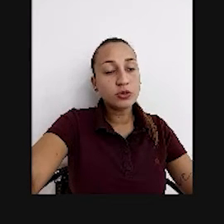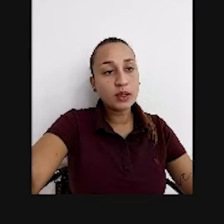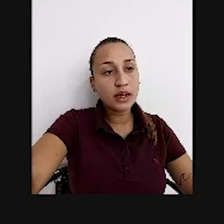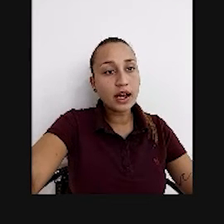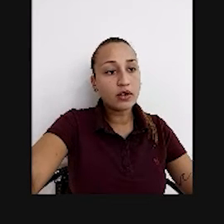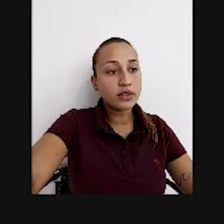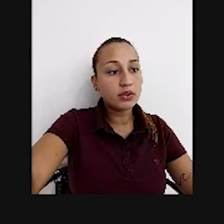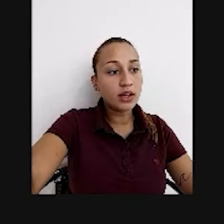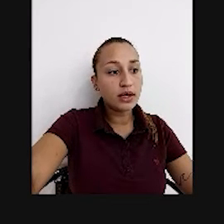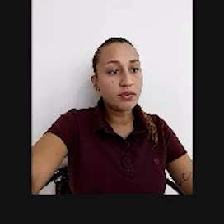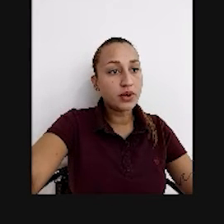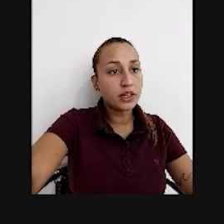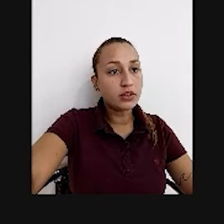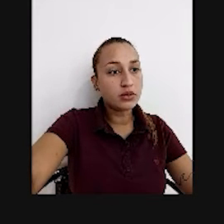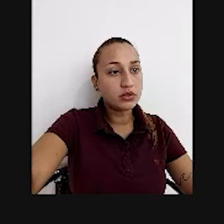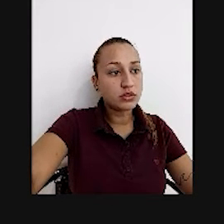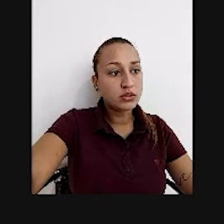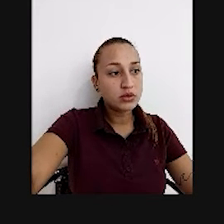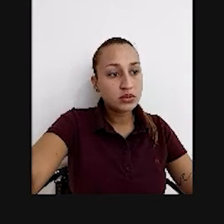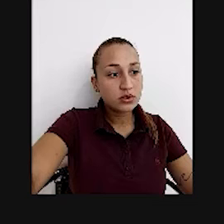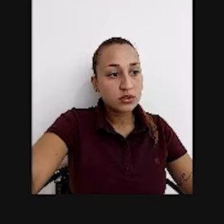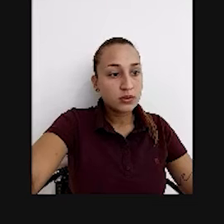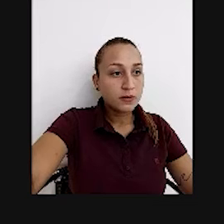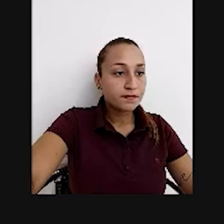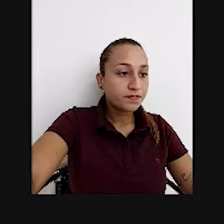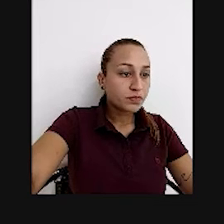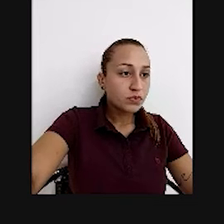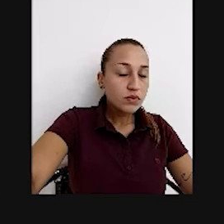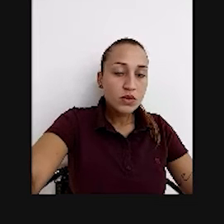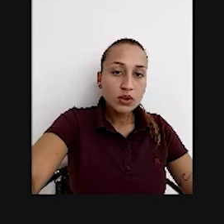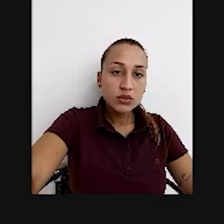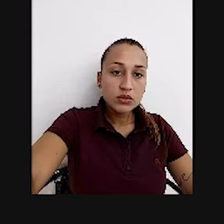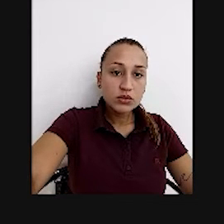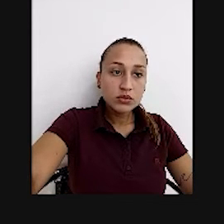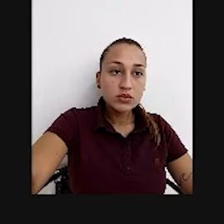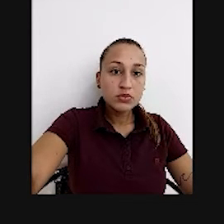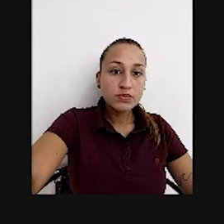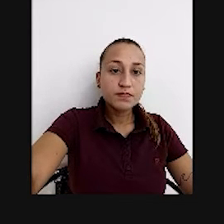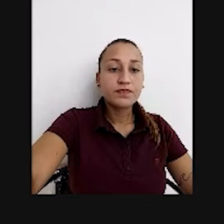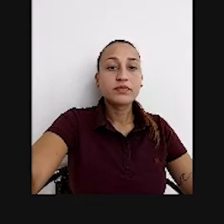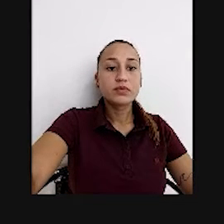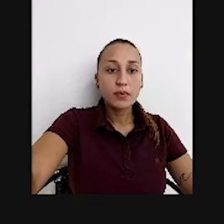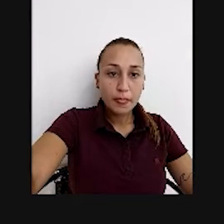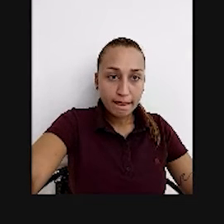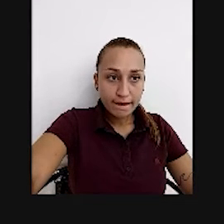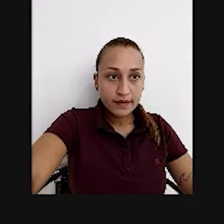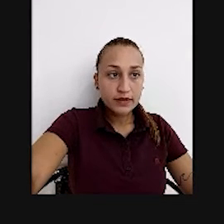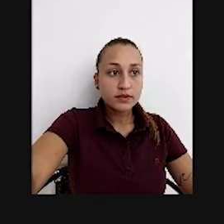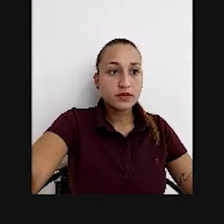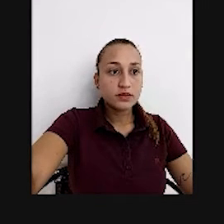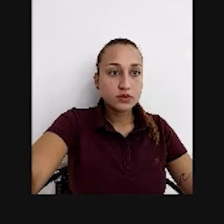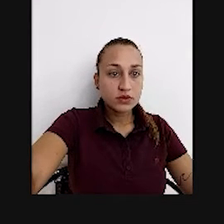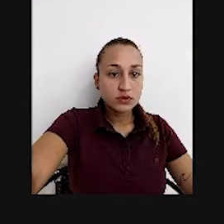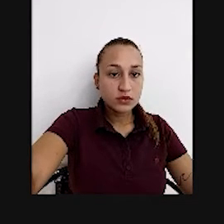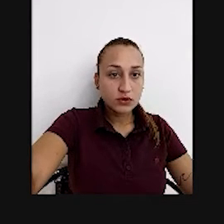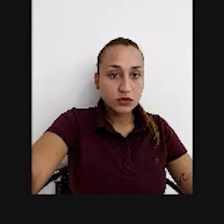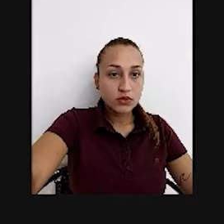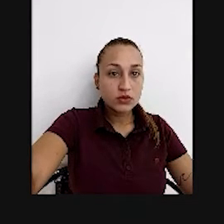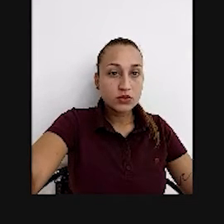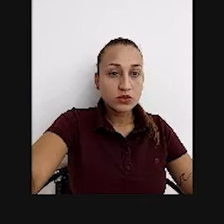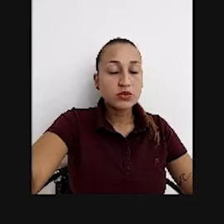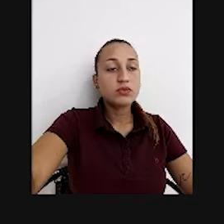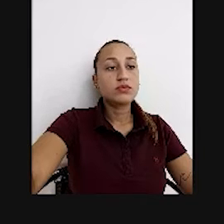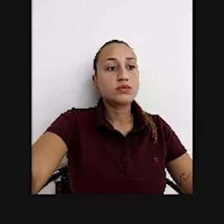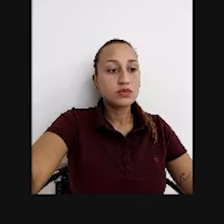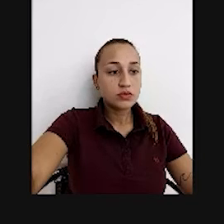retirada um pouco de material, né? Ter um alívio aí. No... Aí a gente tem economia em peso, economia em peso do